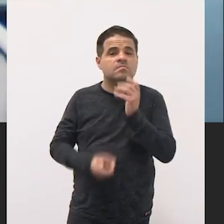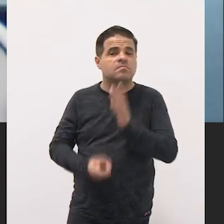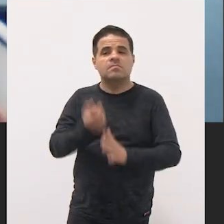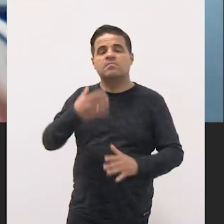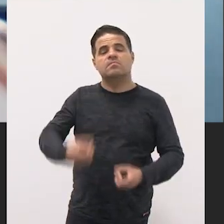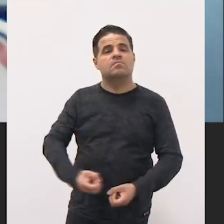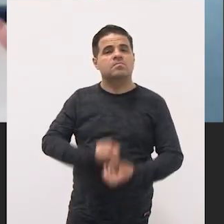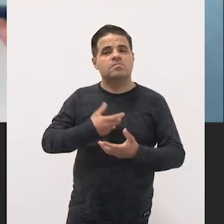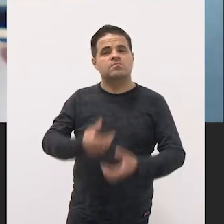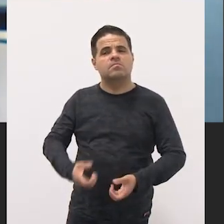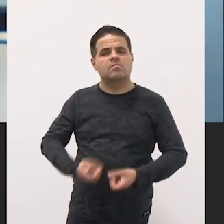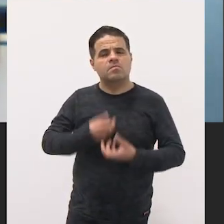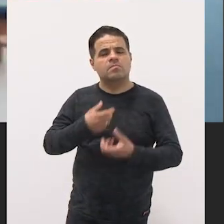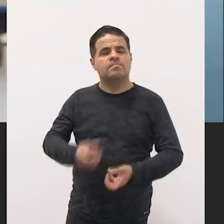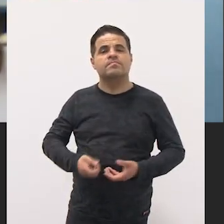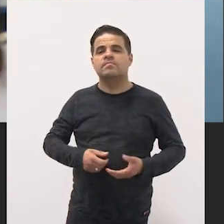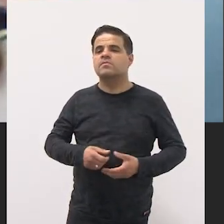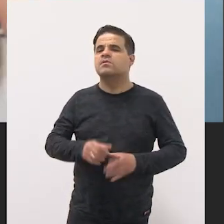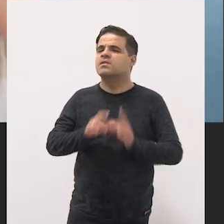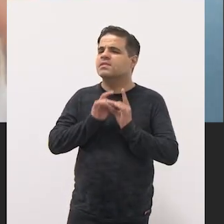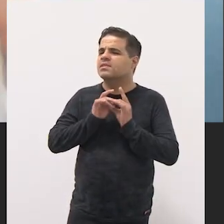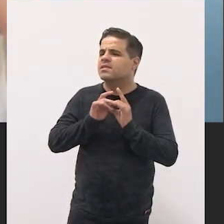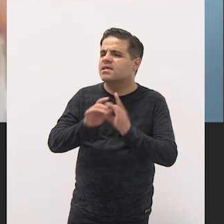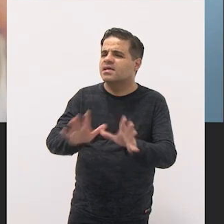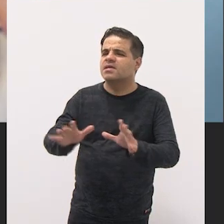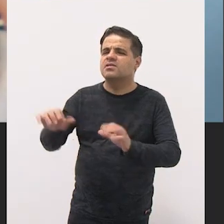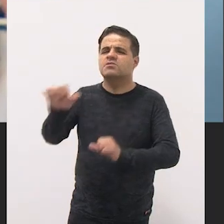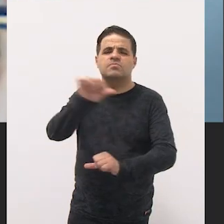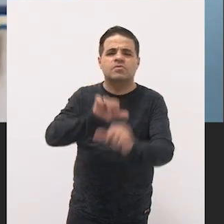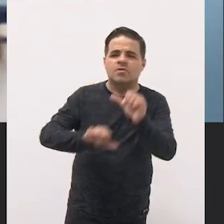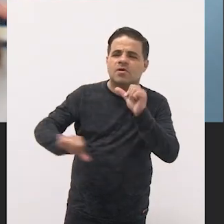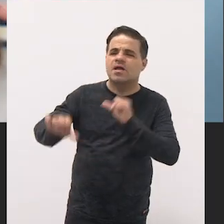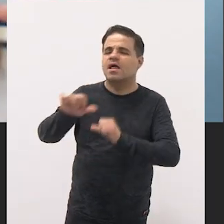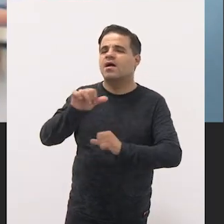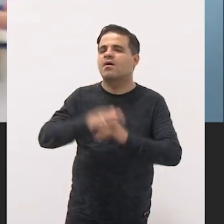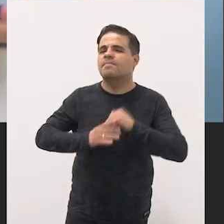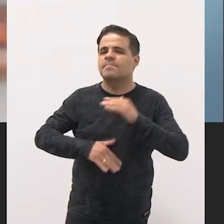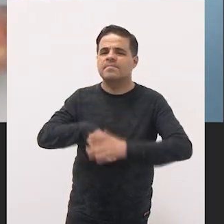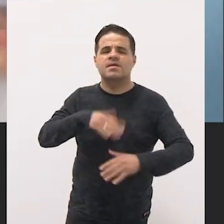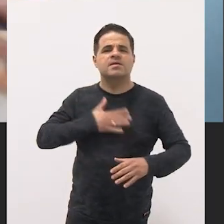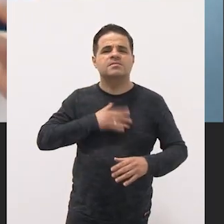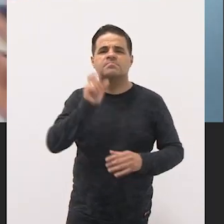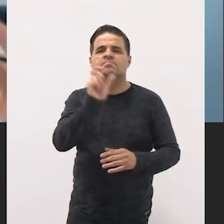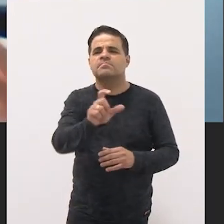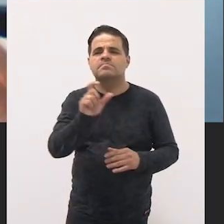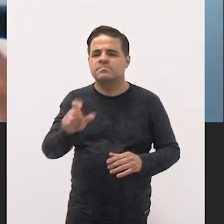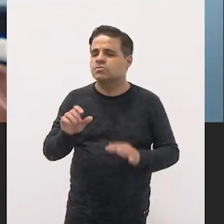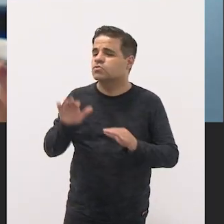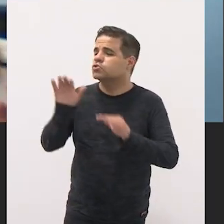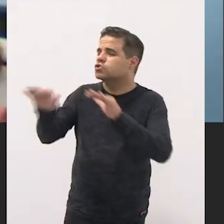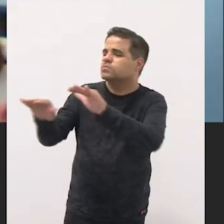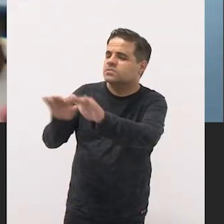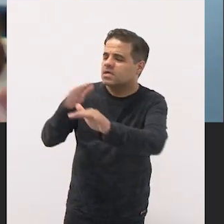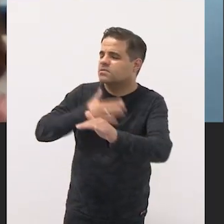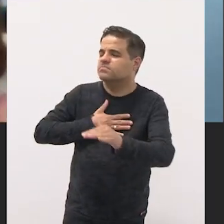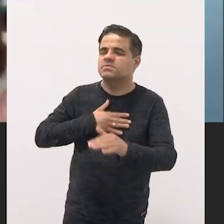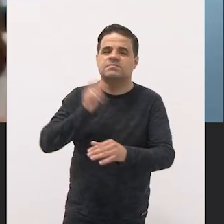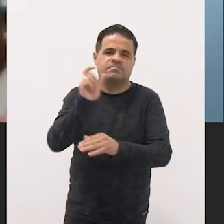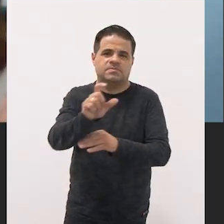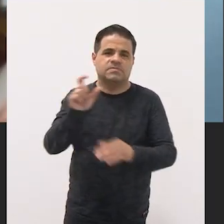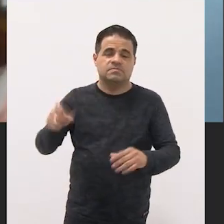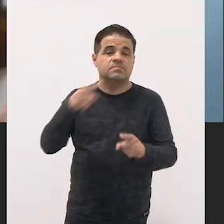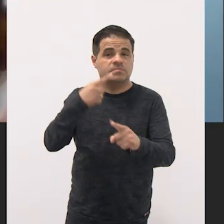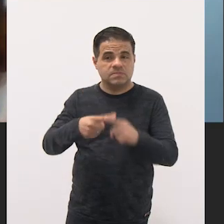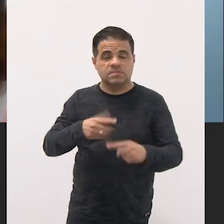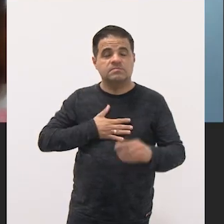que dizia o seguinte: deixe-me tocá-la com minhas palavras. Deixe-me tocá-la com minhas palavras, porque